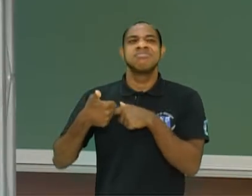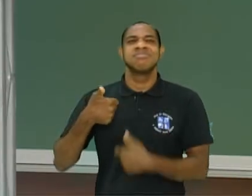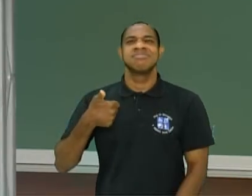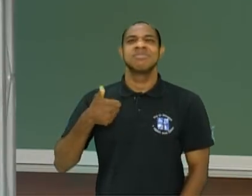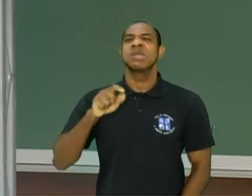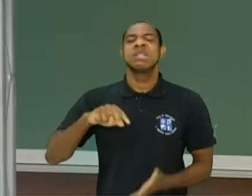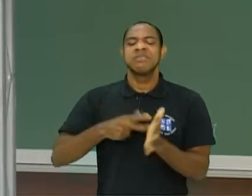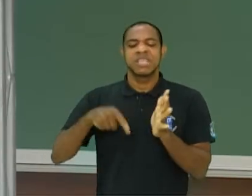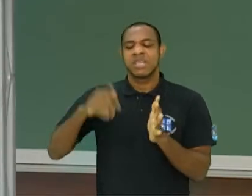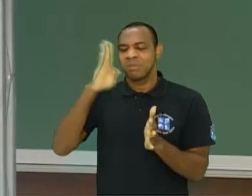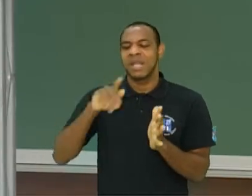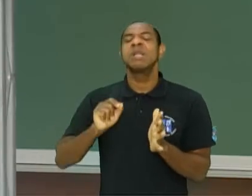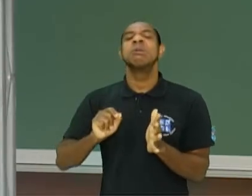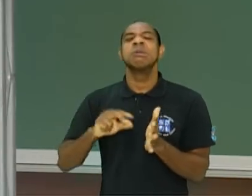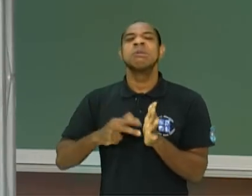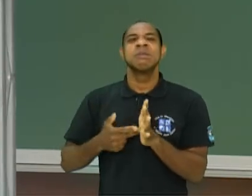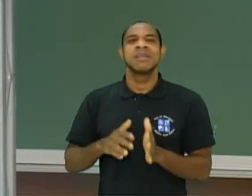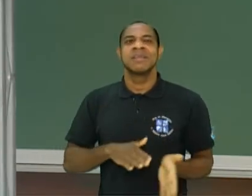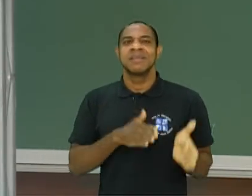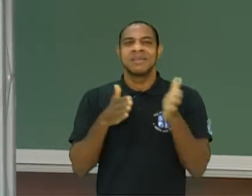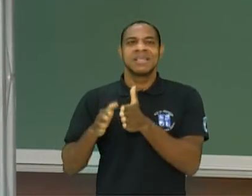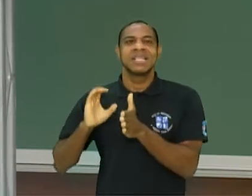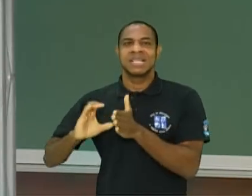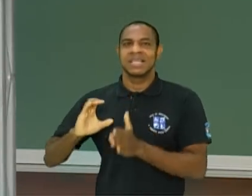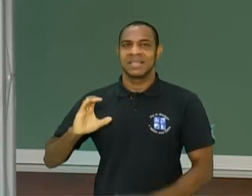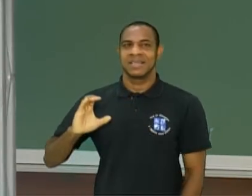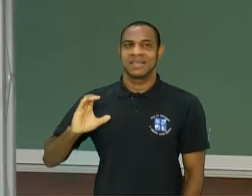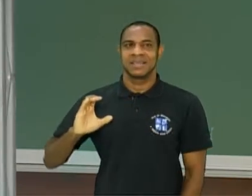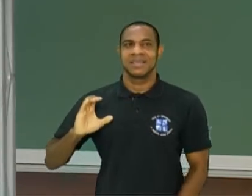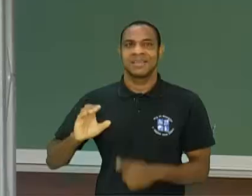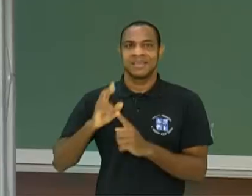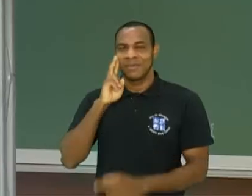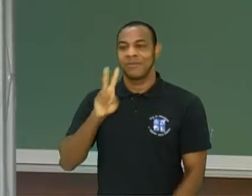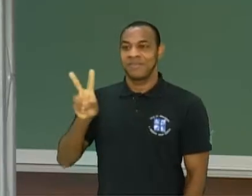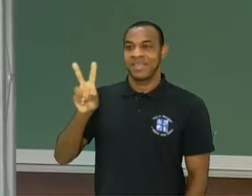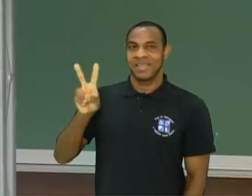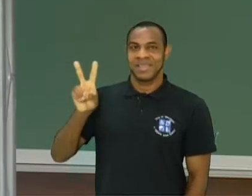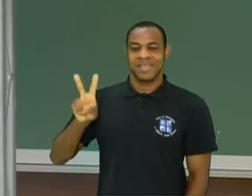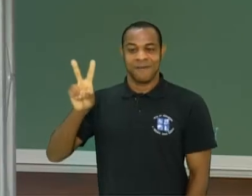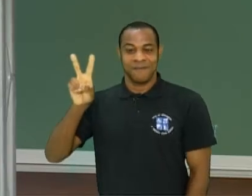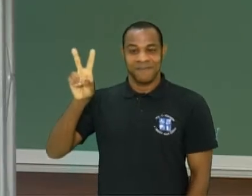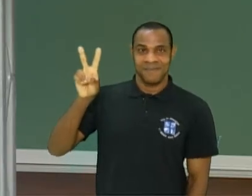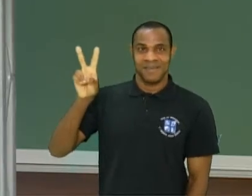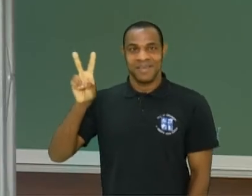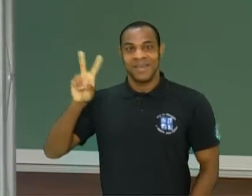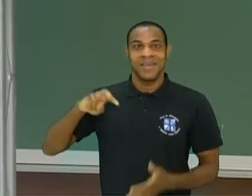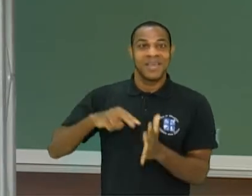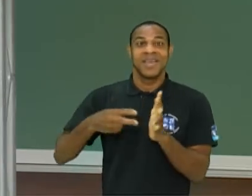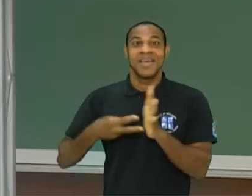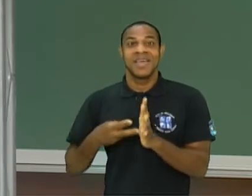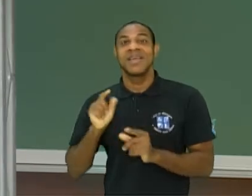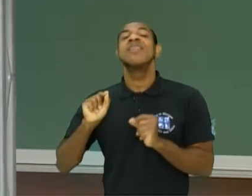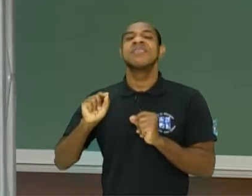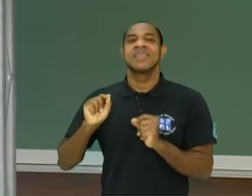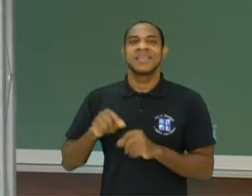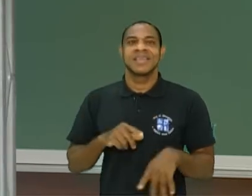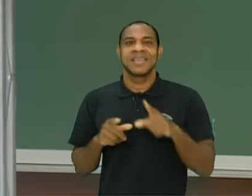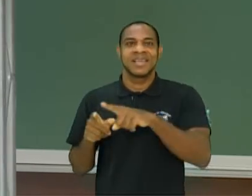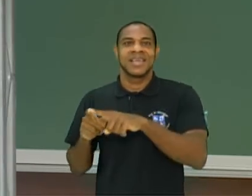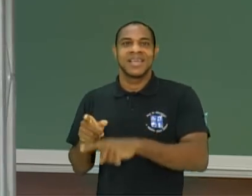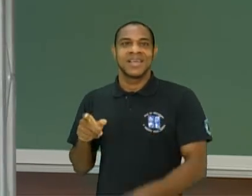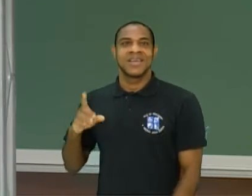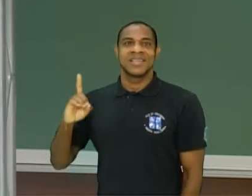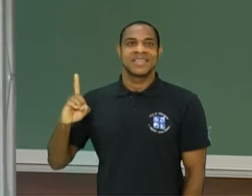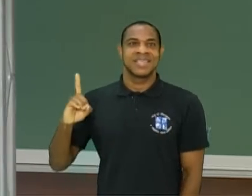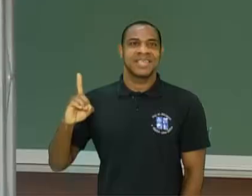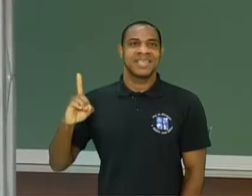no Brasil? A letra C, fazendo lá o Vzinho com os 2 dedos. A letra D, mexendo lá